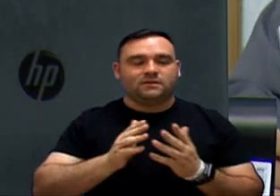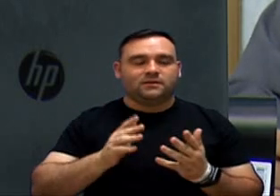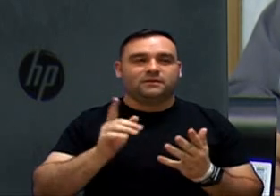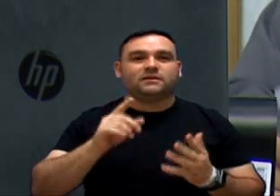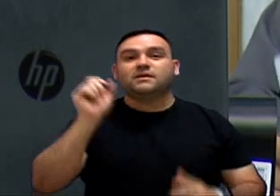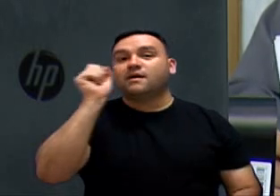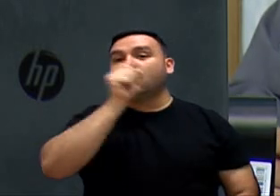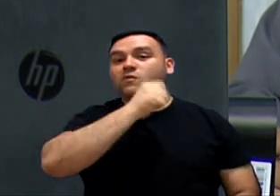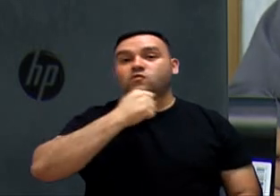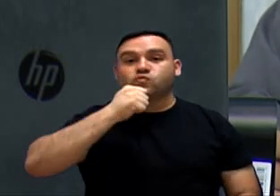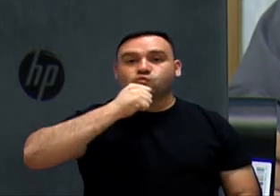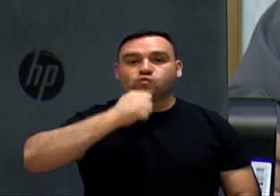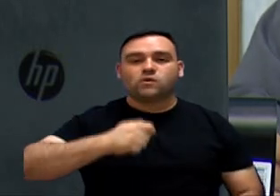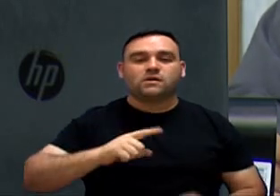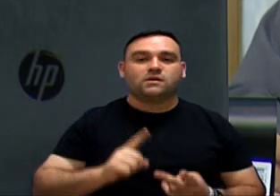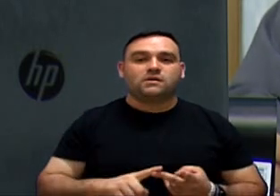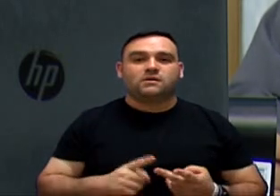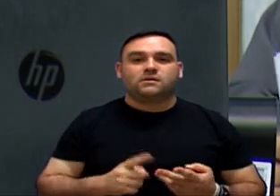vereador Silvano,